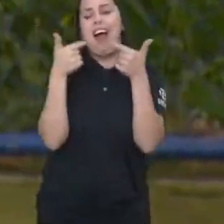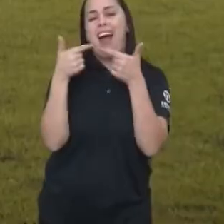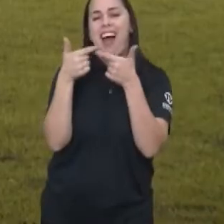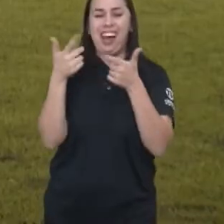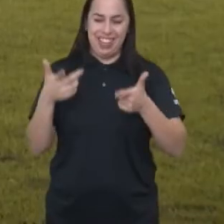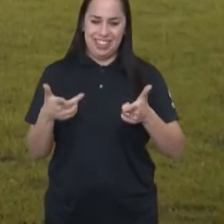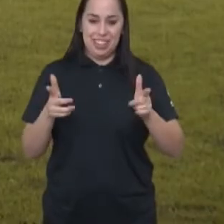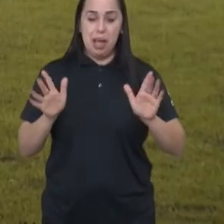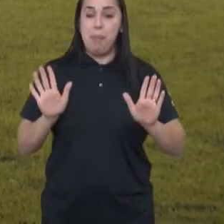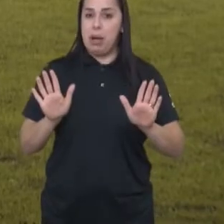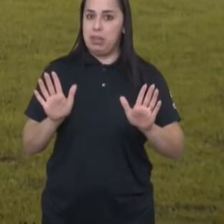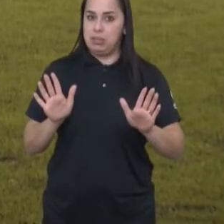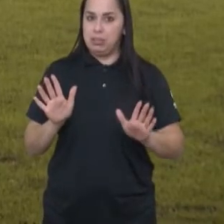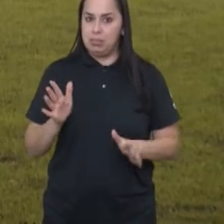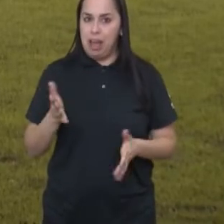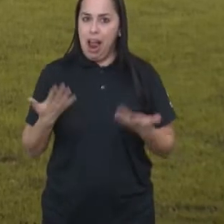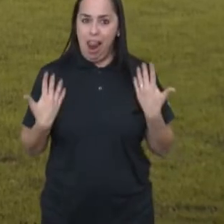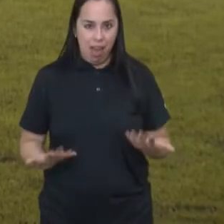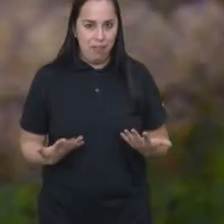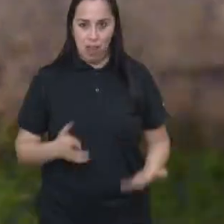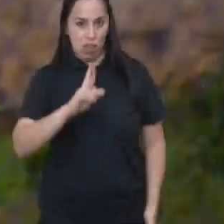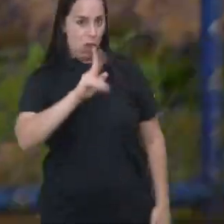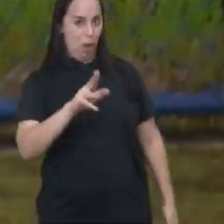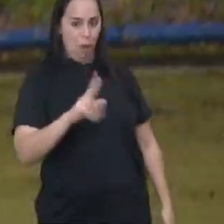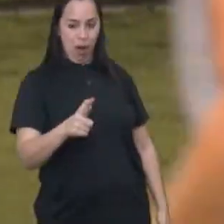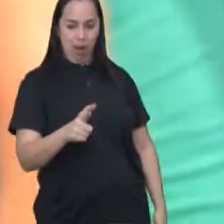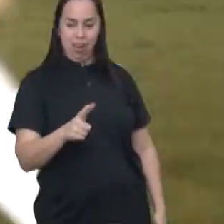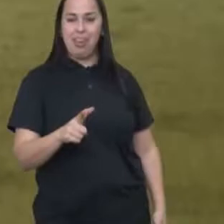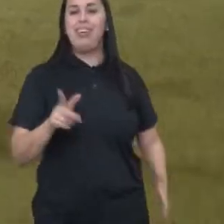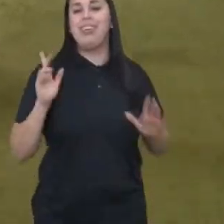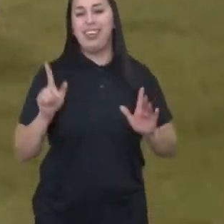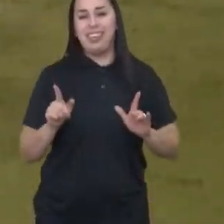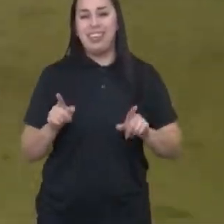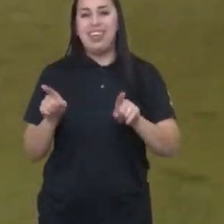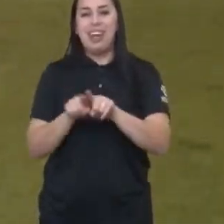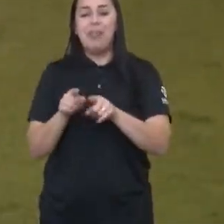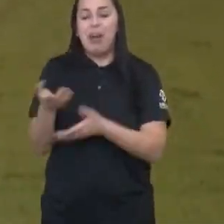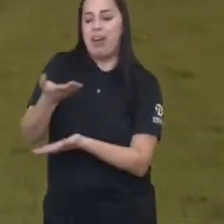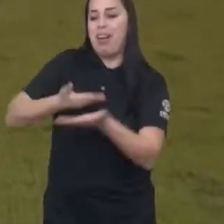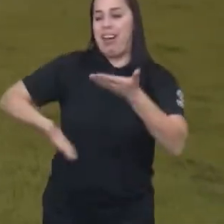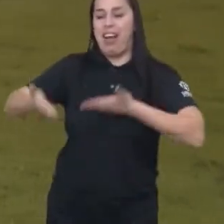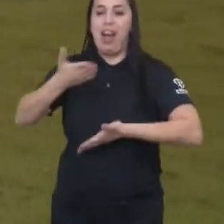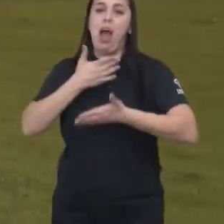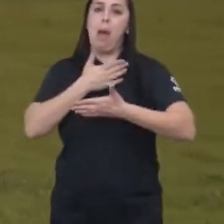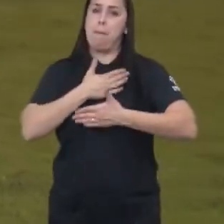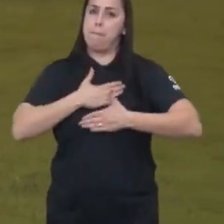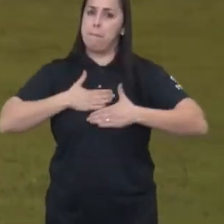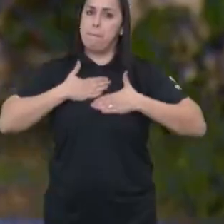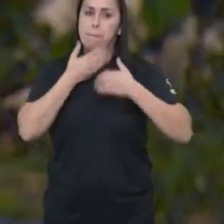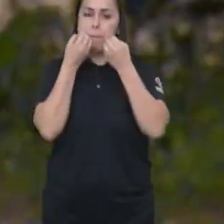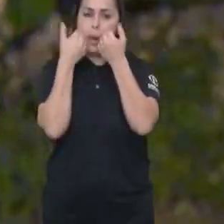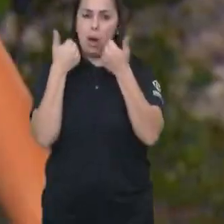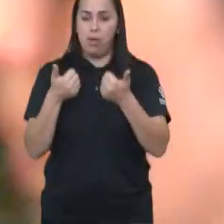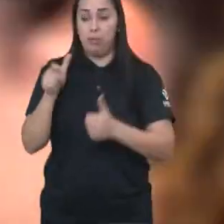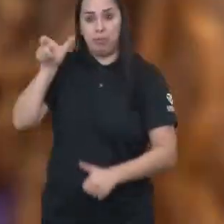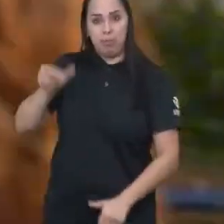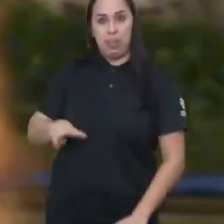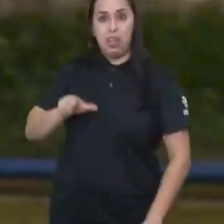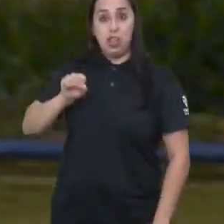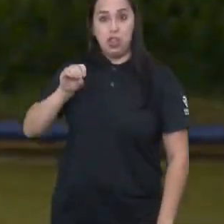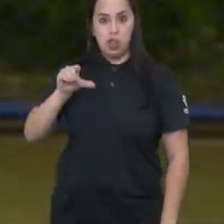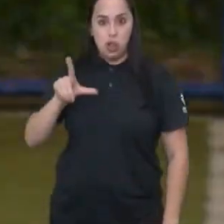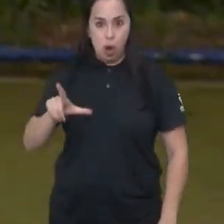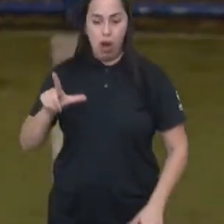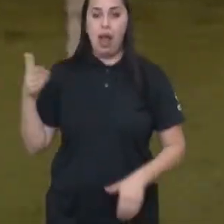descontração mas não tem nada de moleza não viu Em contrapartida a convivência é muito prazerosa a só o